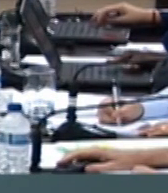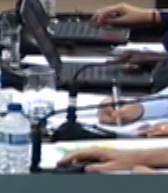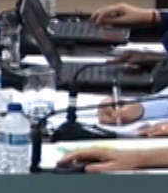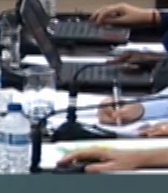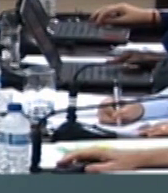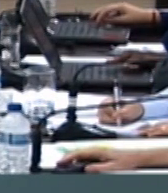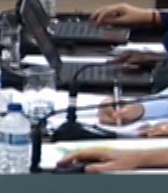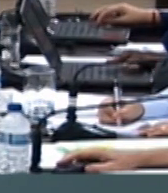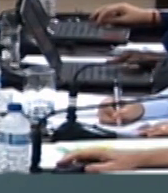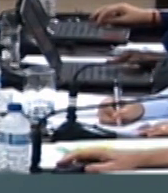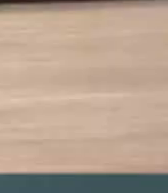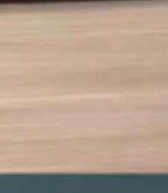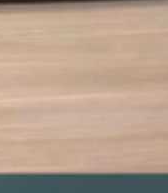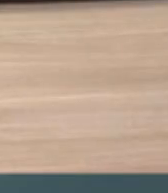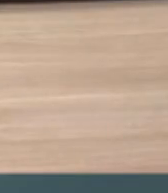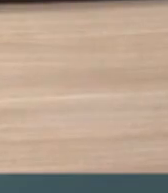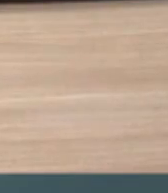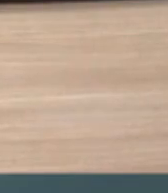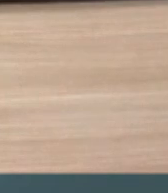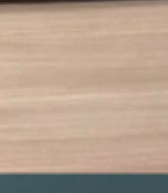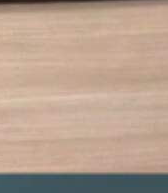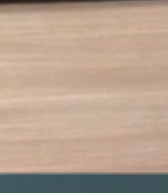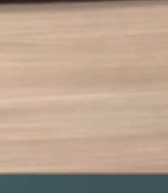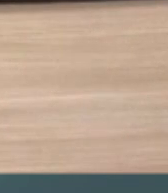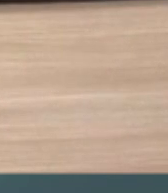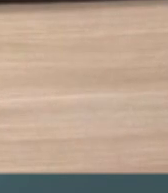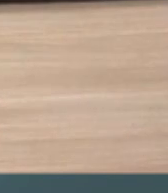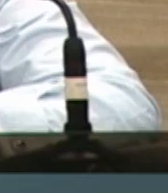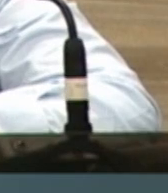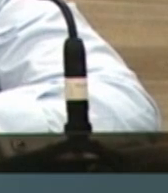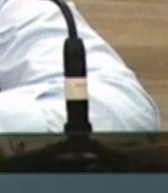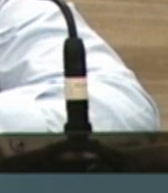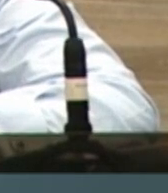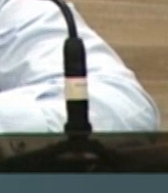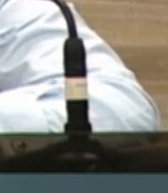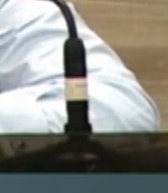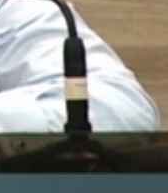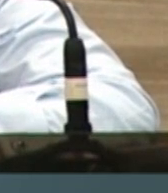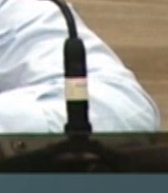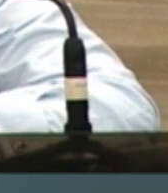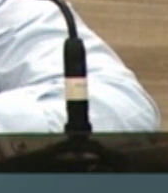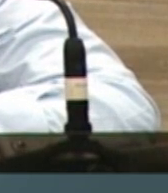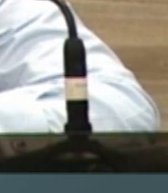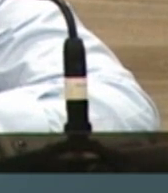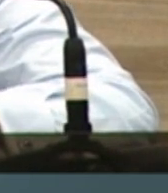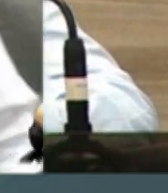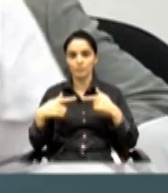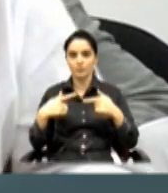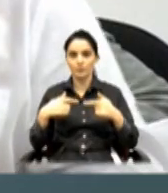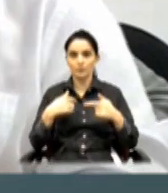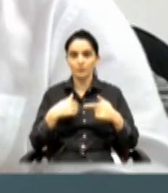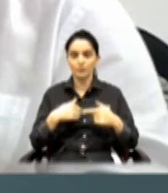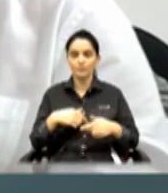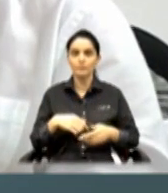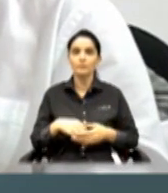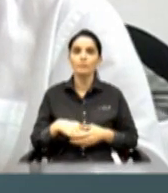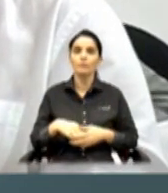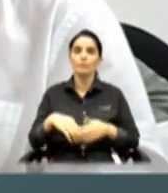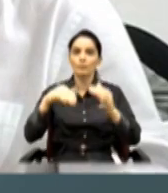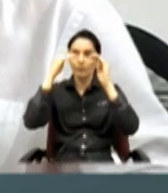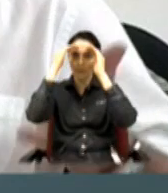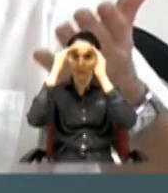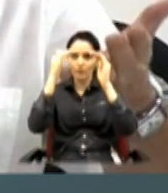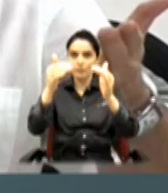elas projetos de lei, decretos legislativos e resolução. Confira o resultado dessa semana. De autoria do vereador